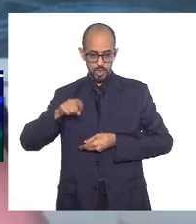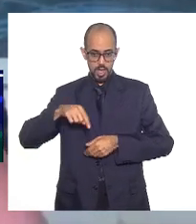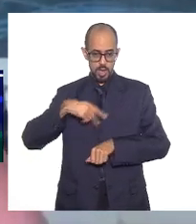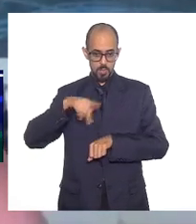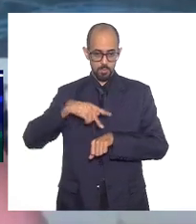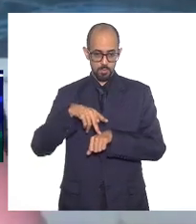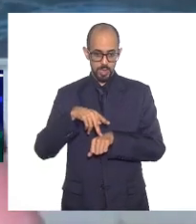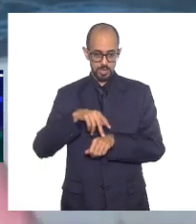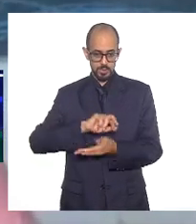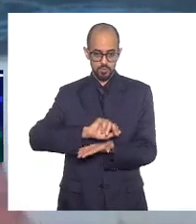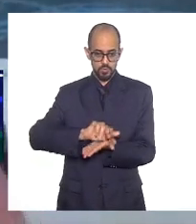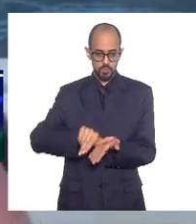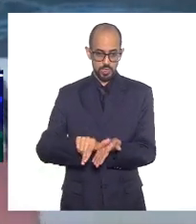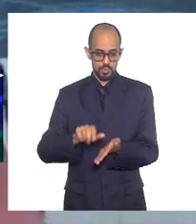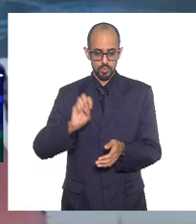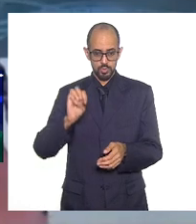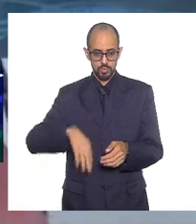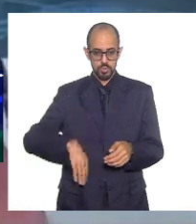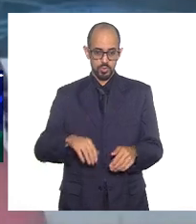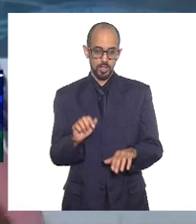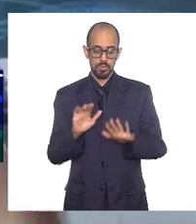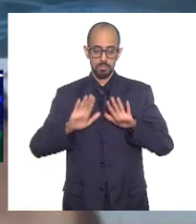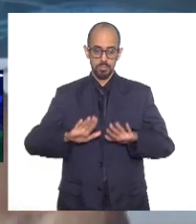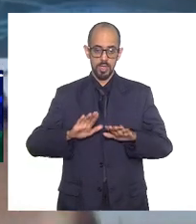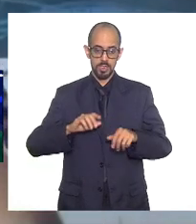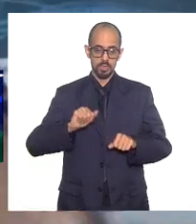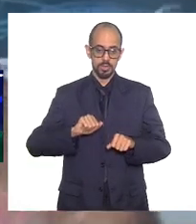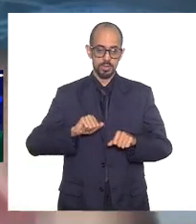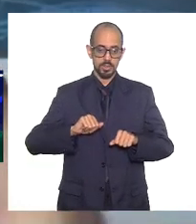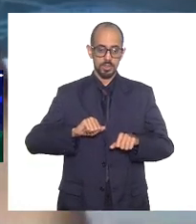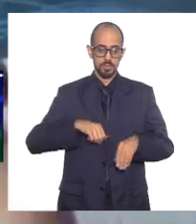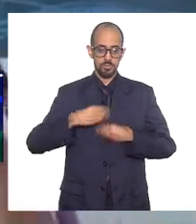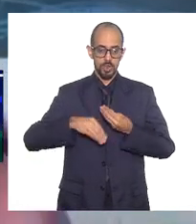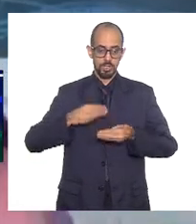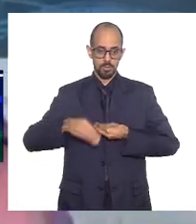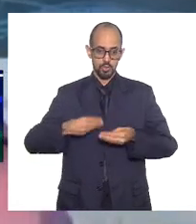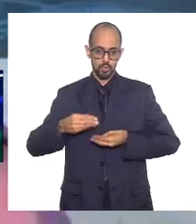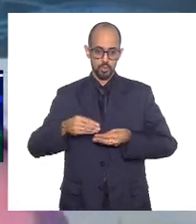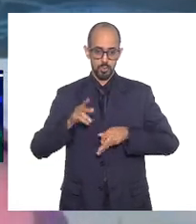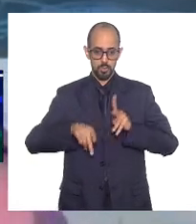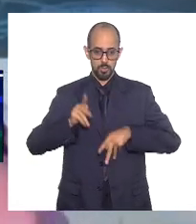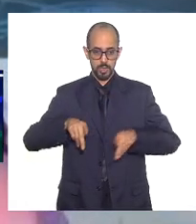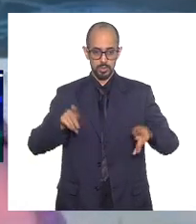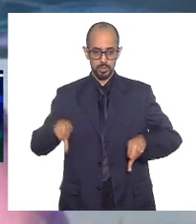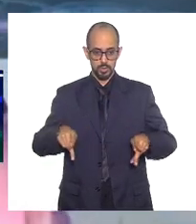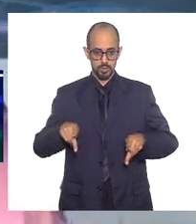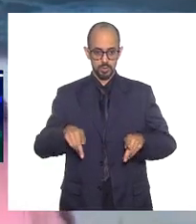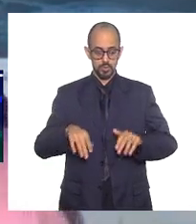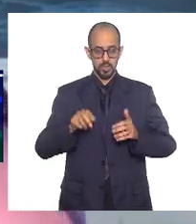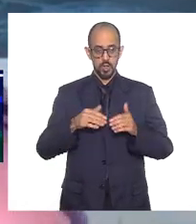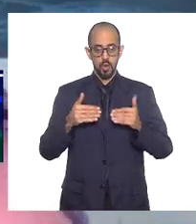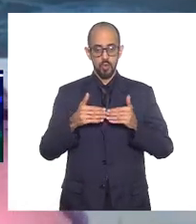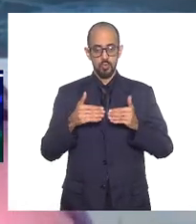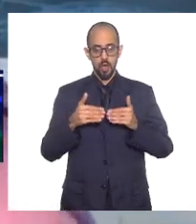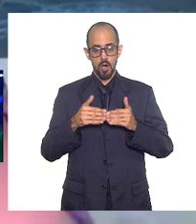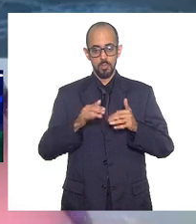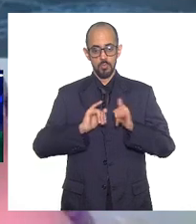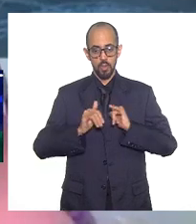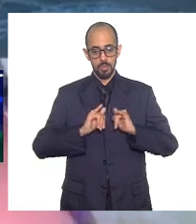muito diverso, mas que ainda assim, né, numa diversidade populacional, tem, segundo dados do Anuário da Segurança Pública,